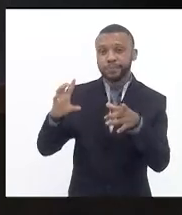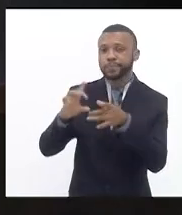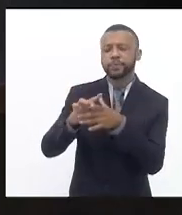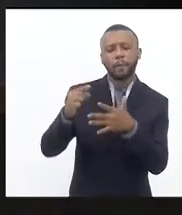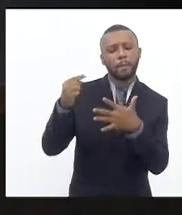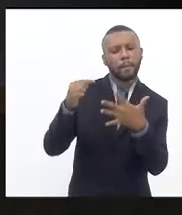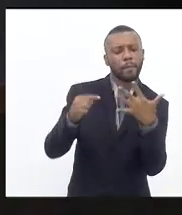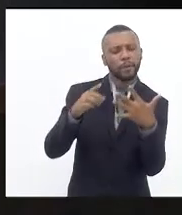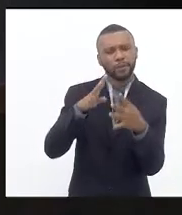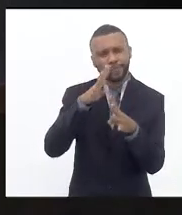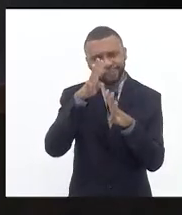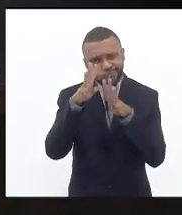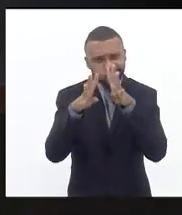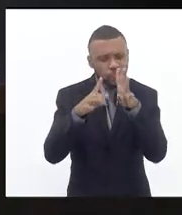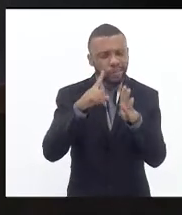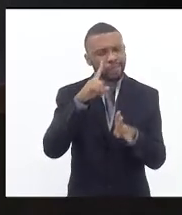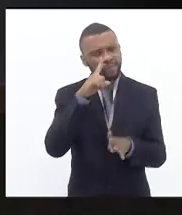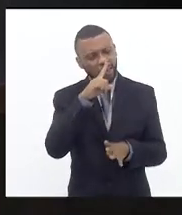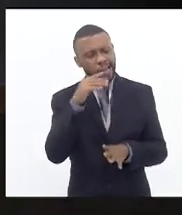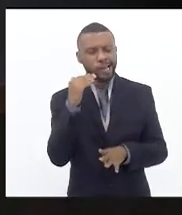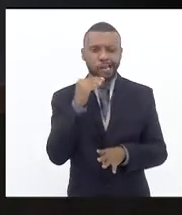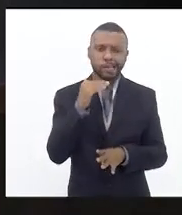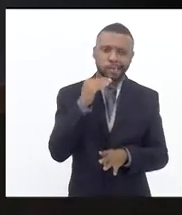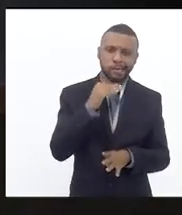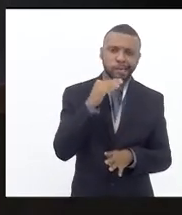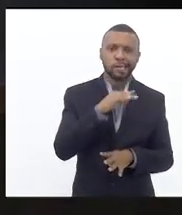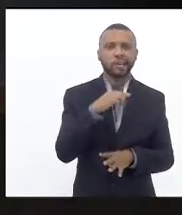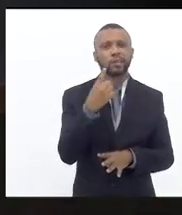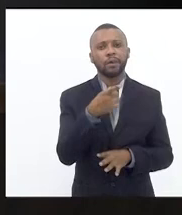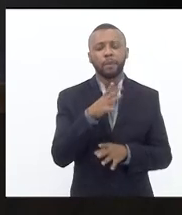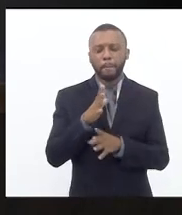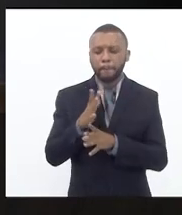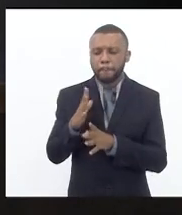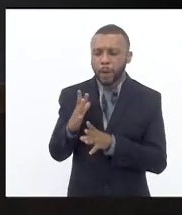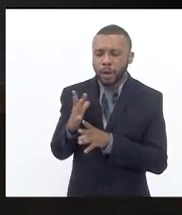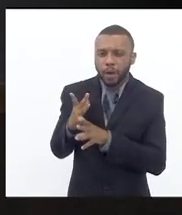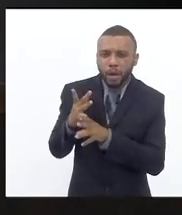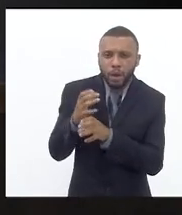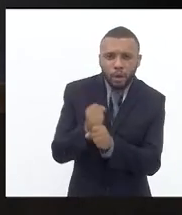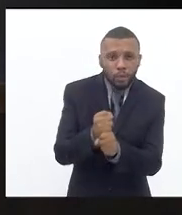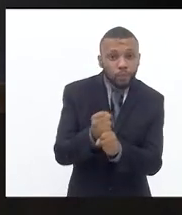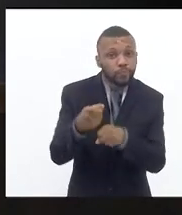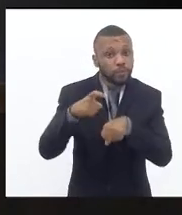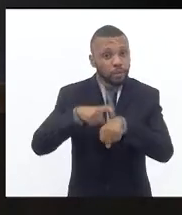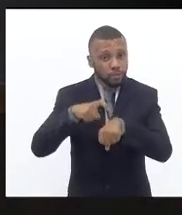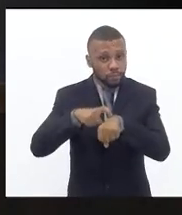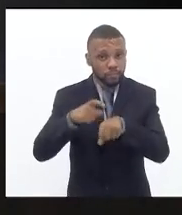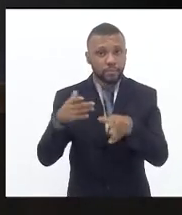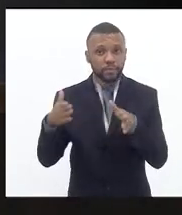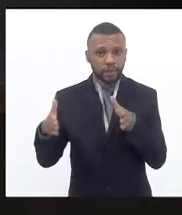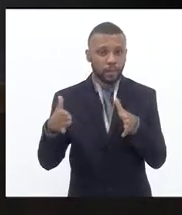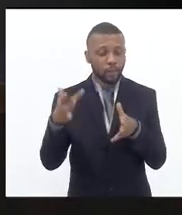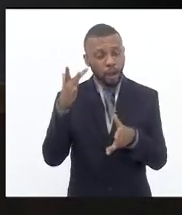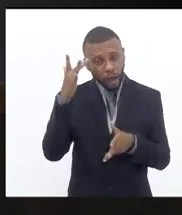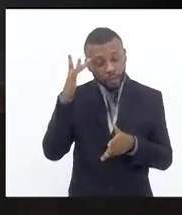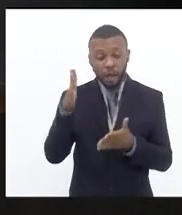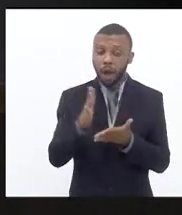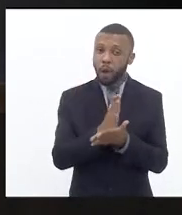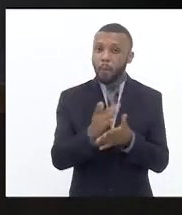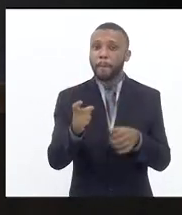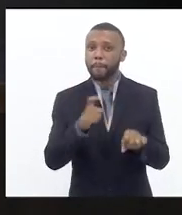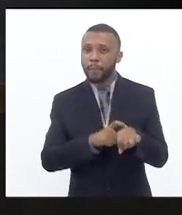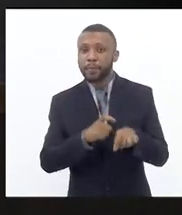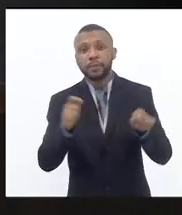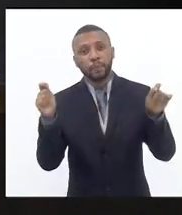de requisitos de teste que fomos acumulando ao longo do tempo eu acho que em determinados momentos